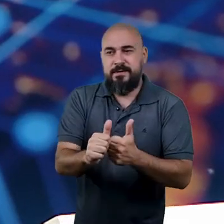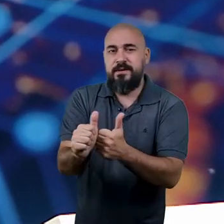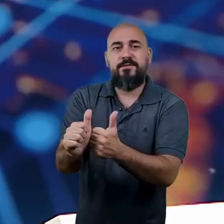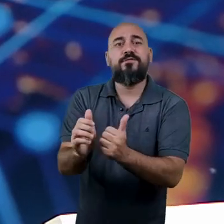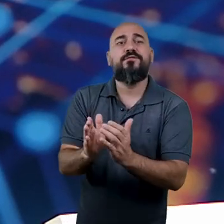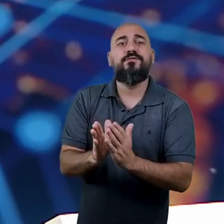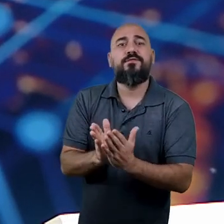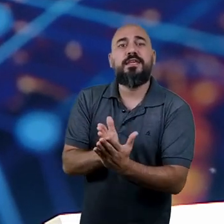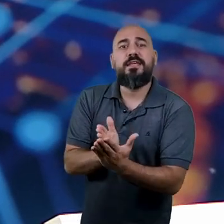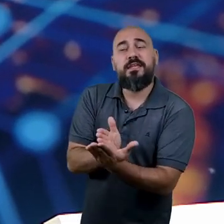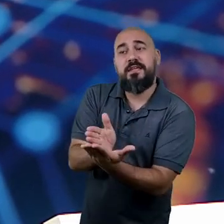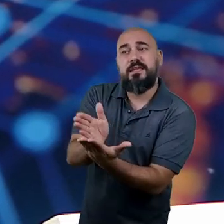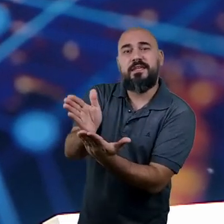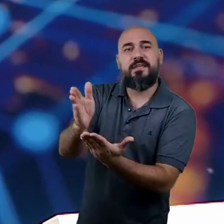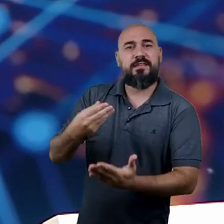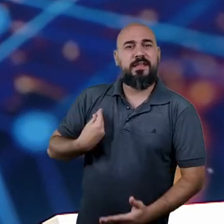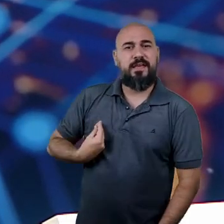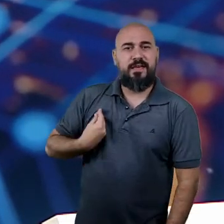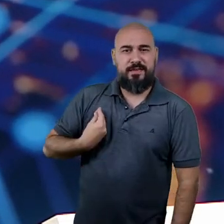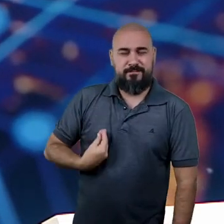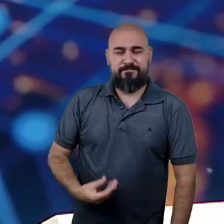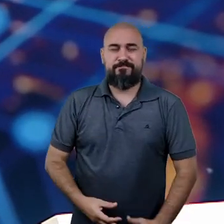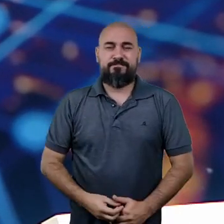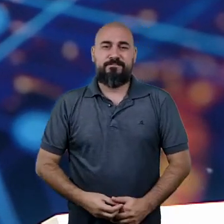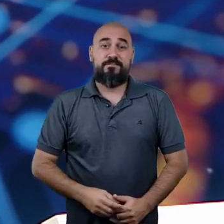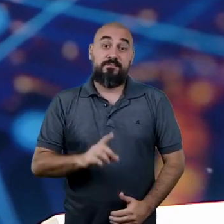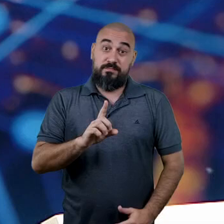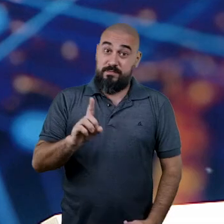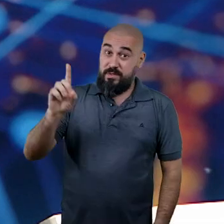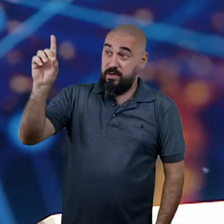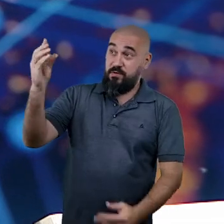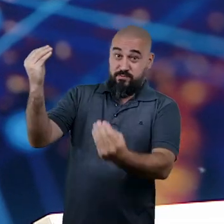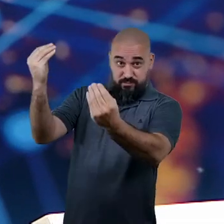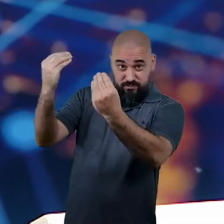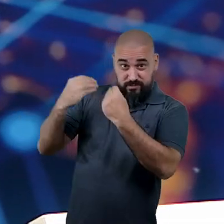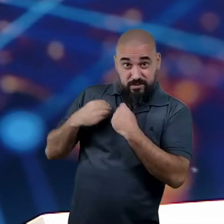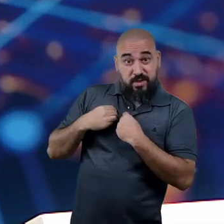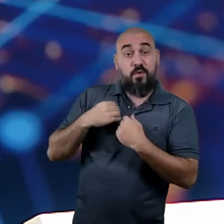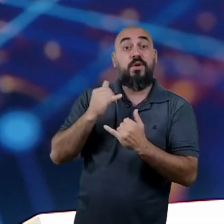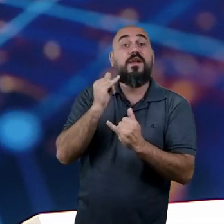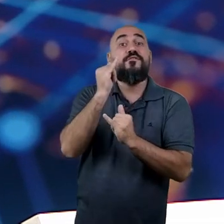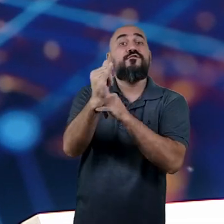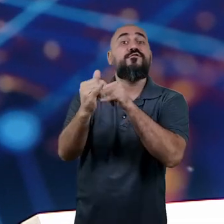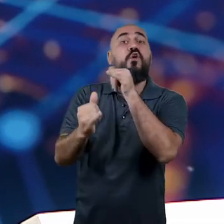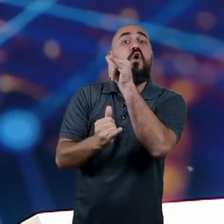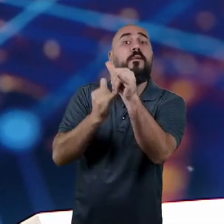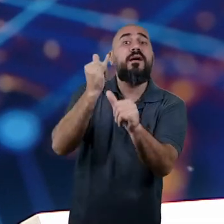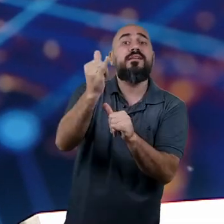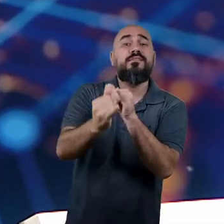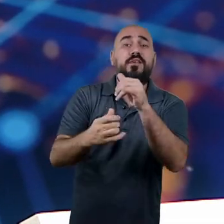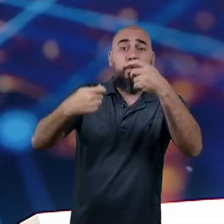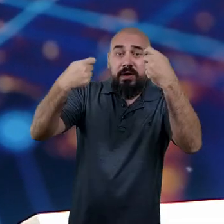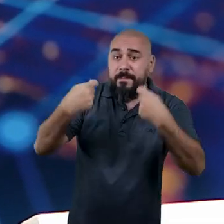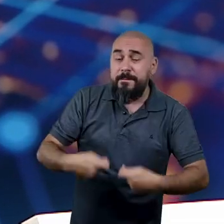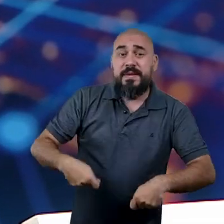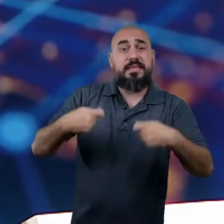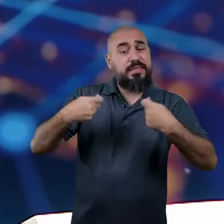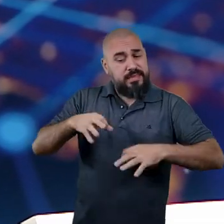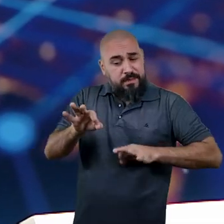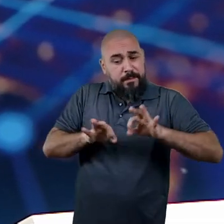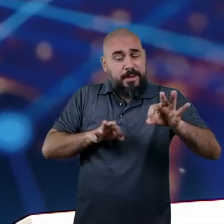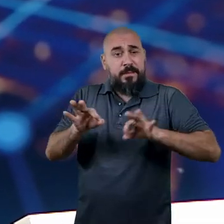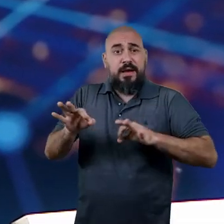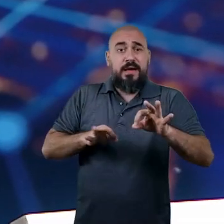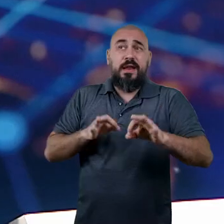vida. Deus não nos deixou sem termos as informações necessárias para nos prepararmos